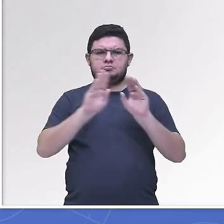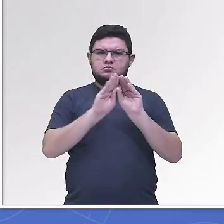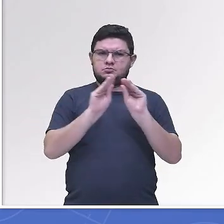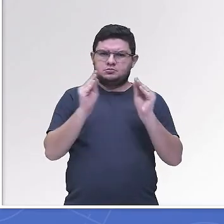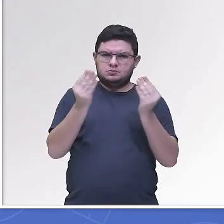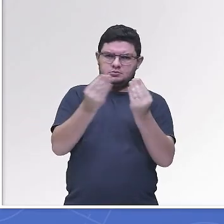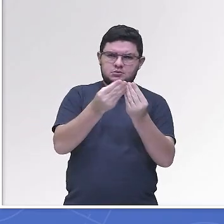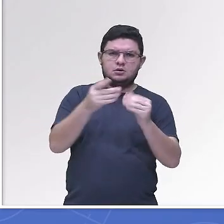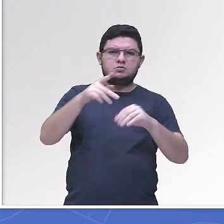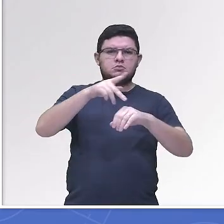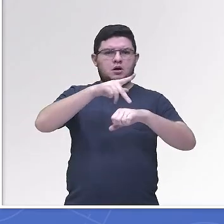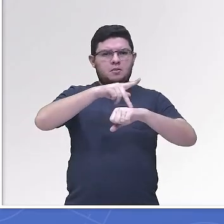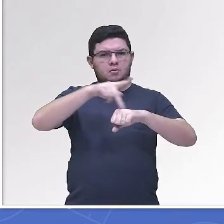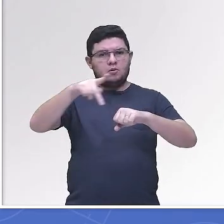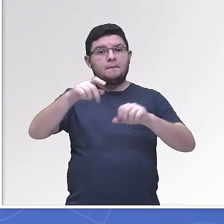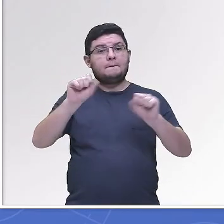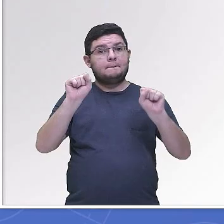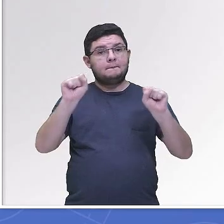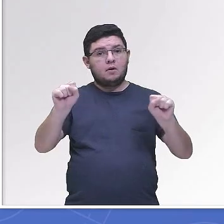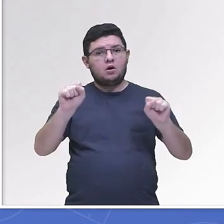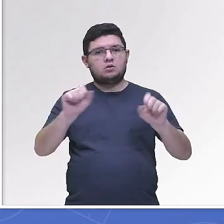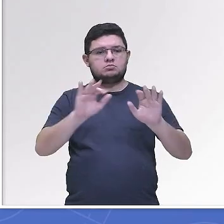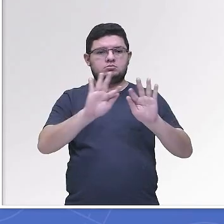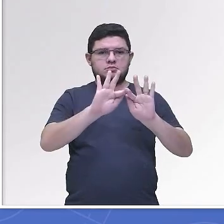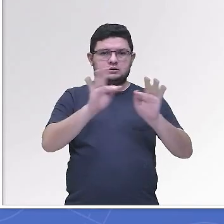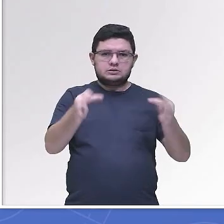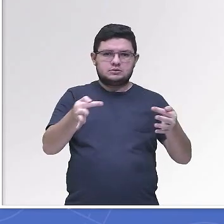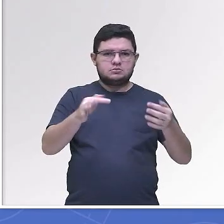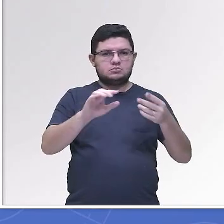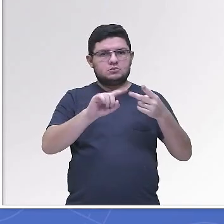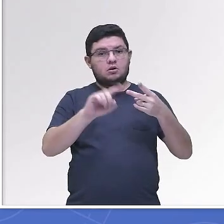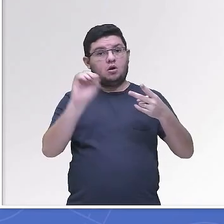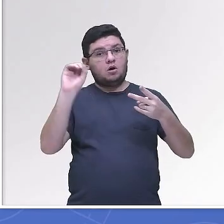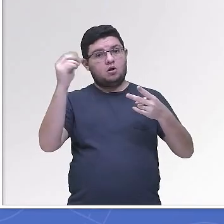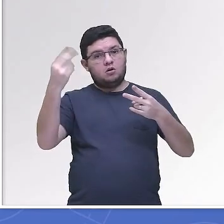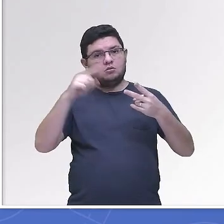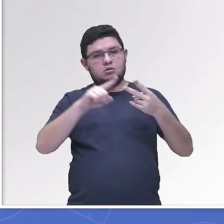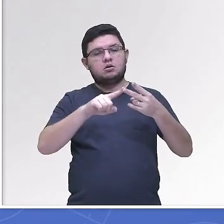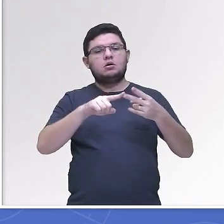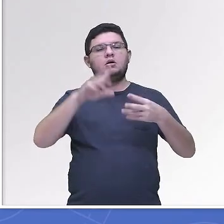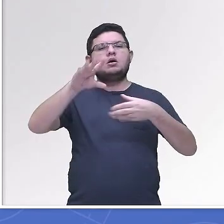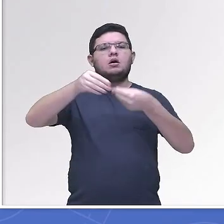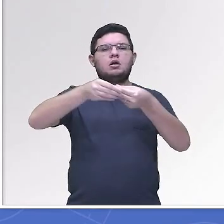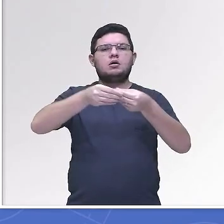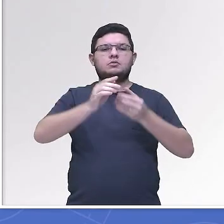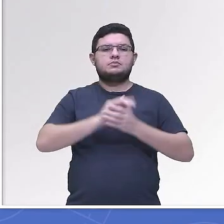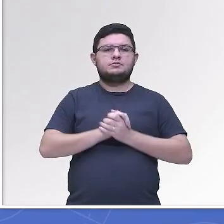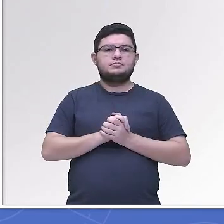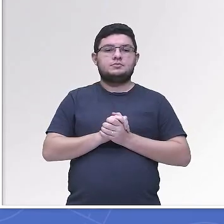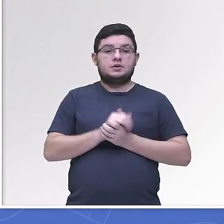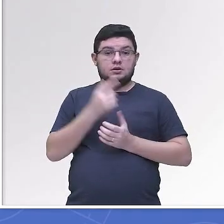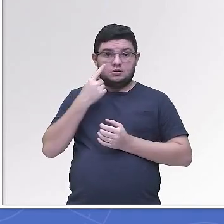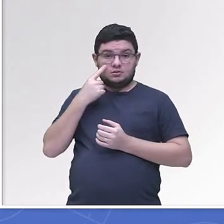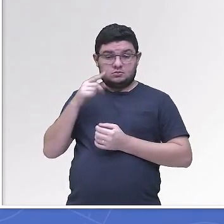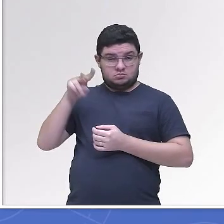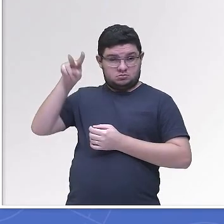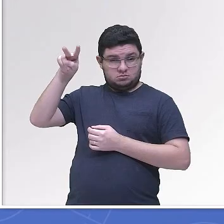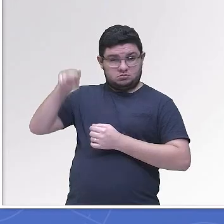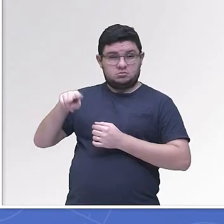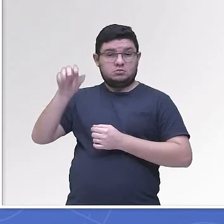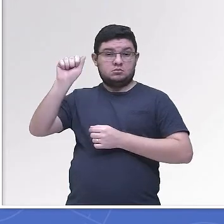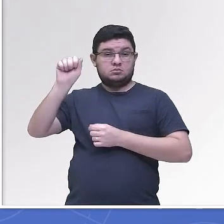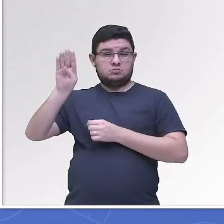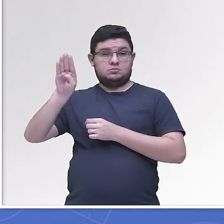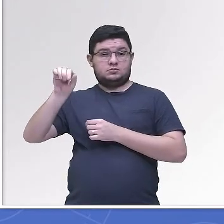ser simples ou compostas. Já é uma afirmação. Considerando-se esse modo de classificação, identifica as afirmativas verdadeiras ou